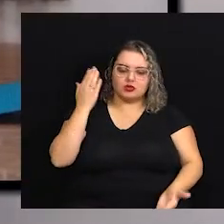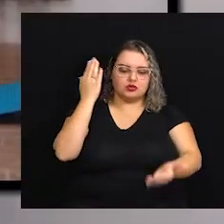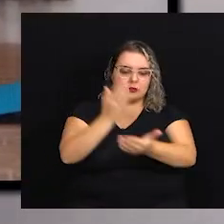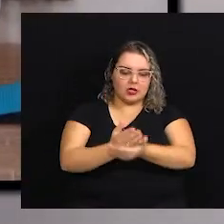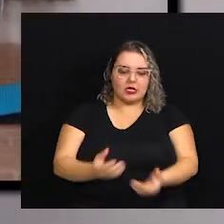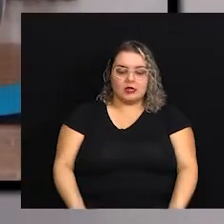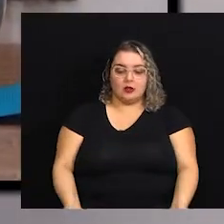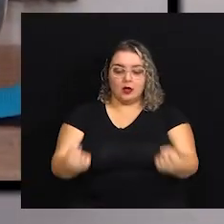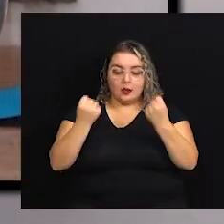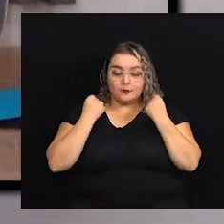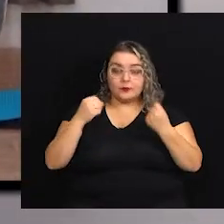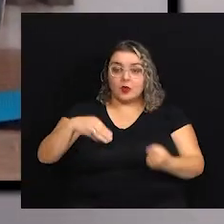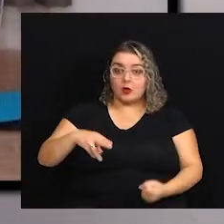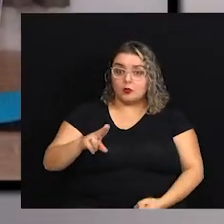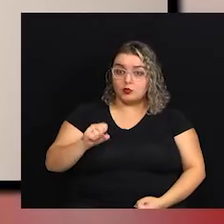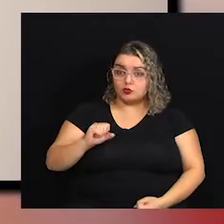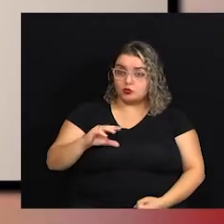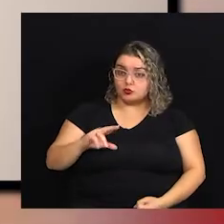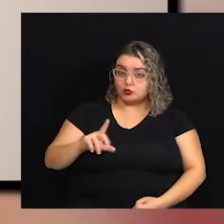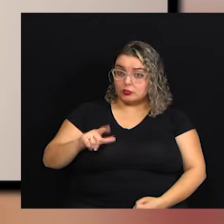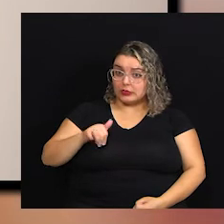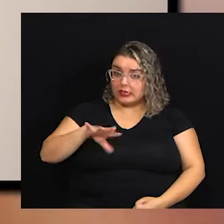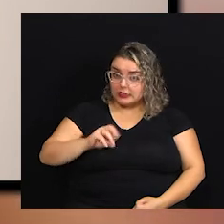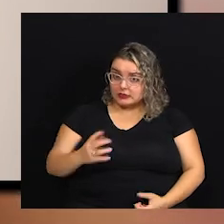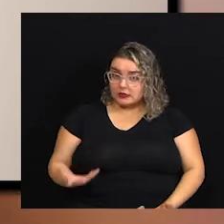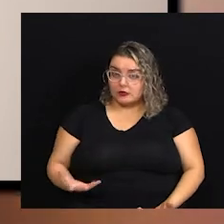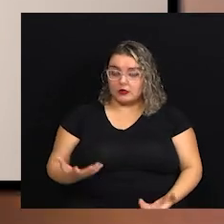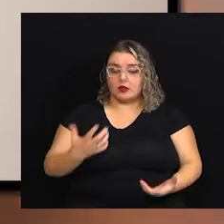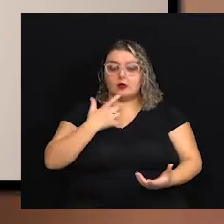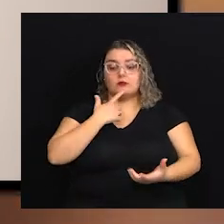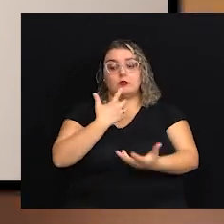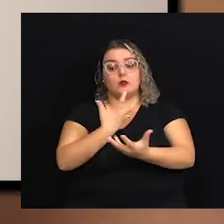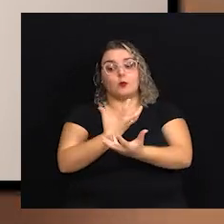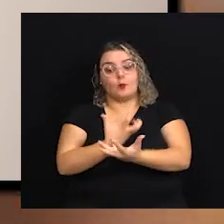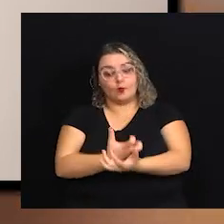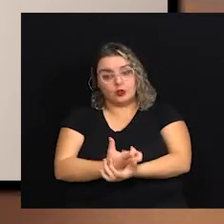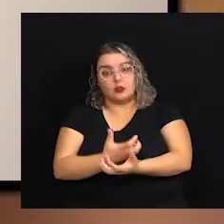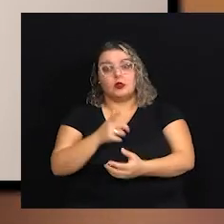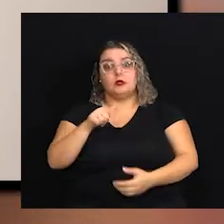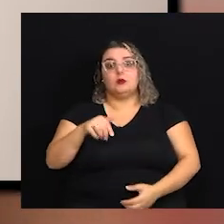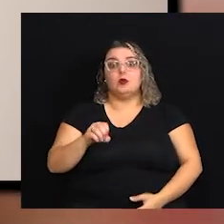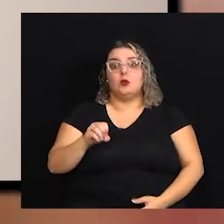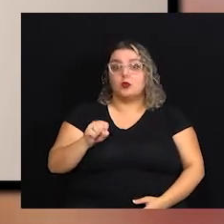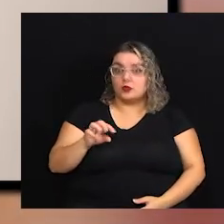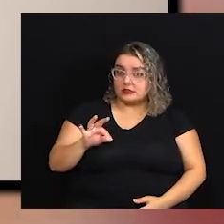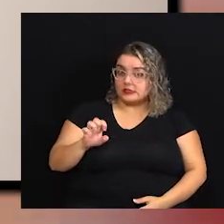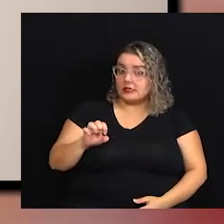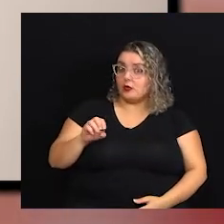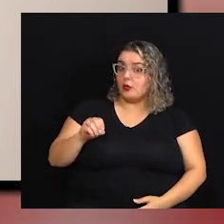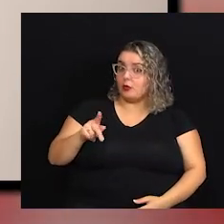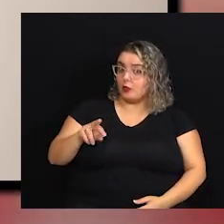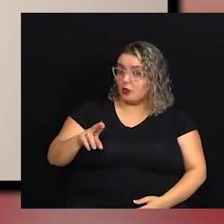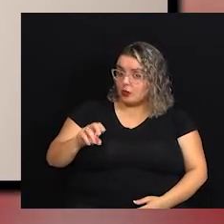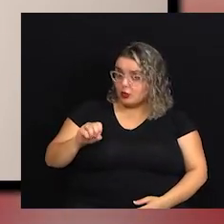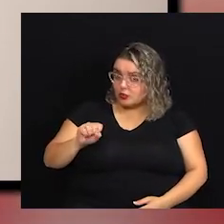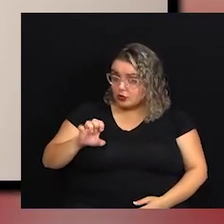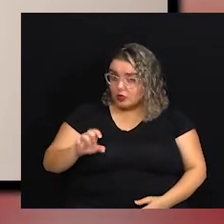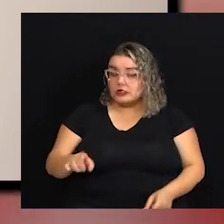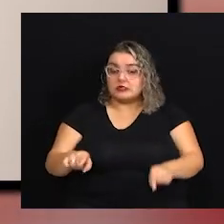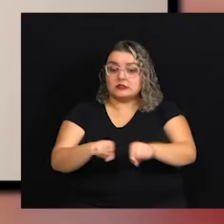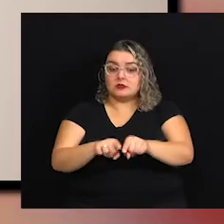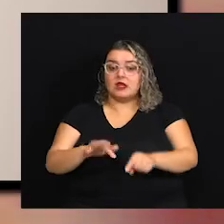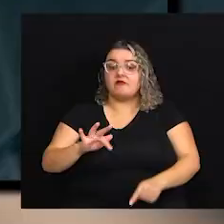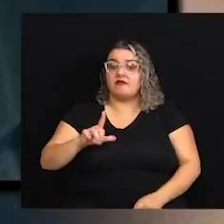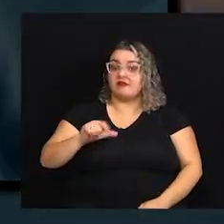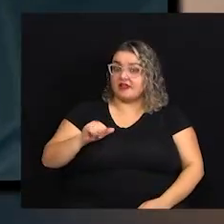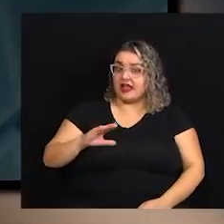mão da musculação, porque o músculo vai indo embora, vem a flacidez, o osso vai embora, vai vindo osteopenia, osteoporose e fratura. Então,